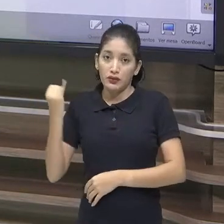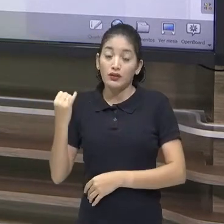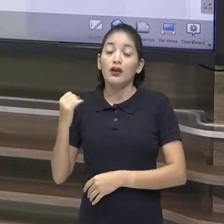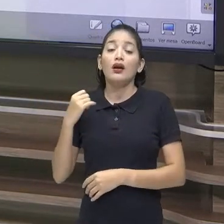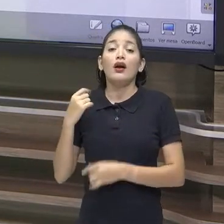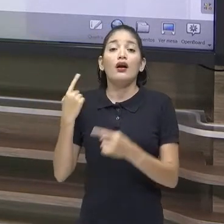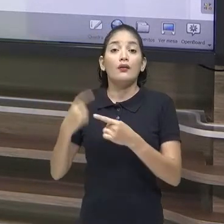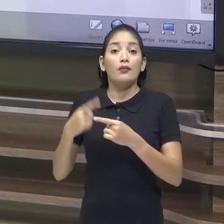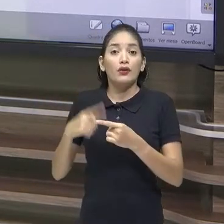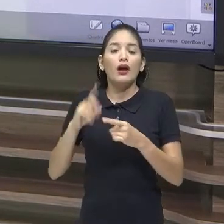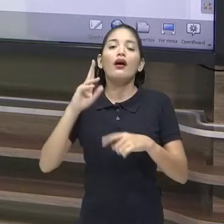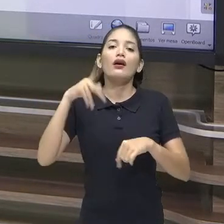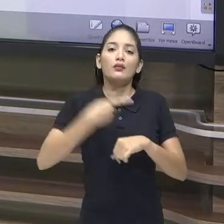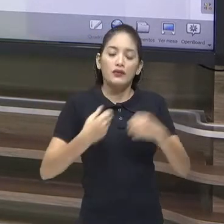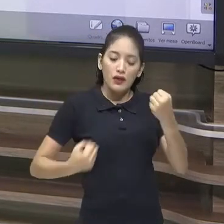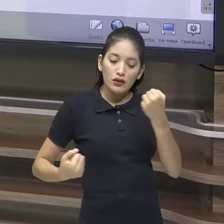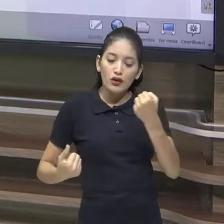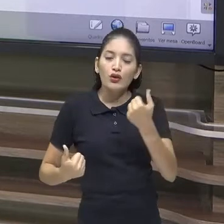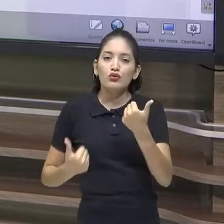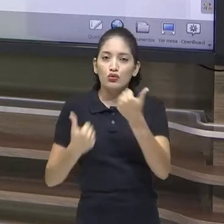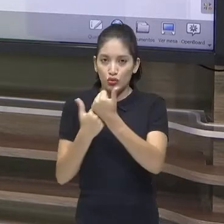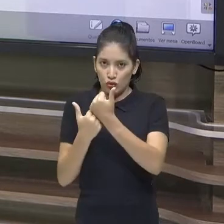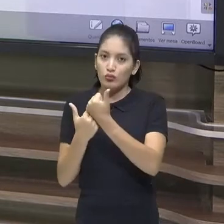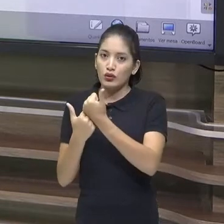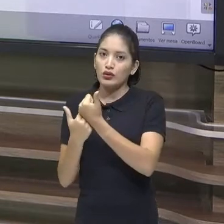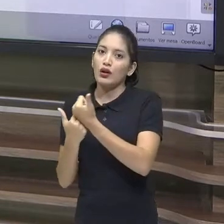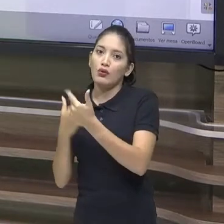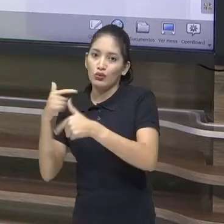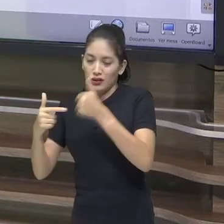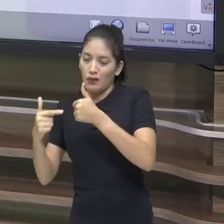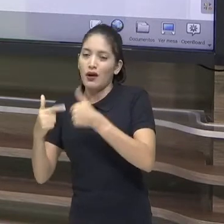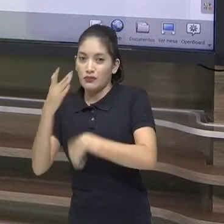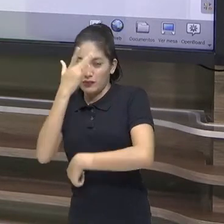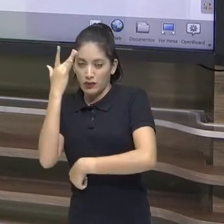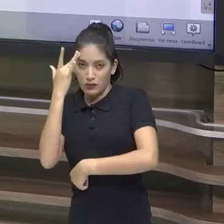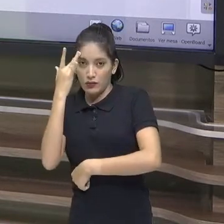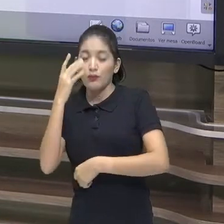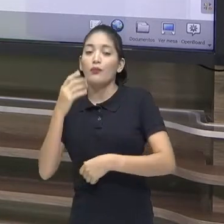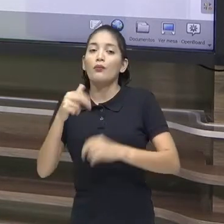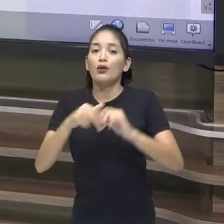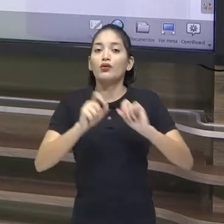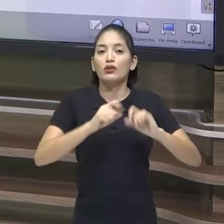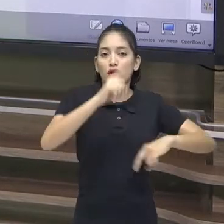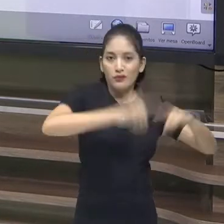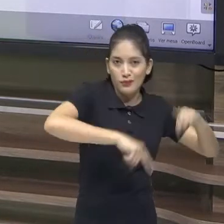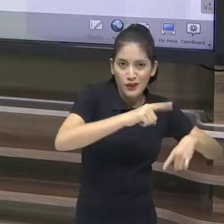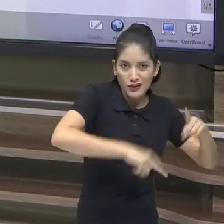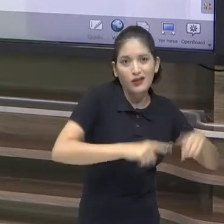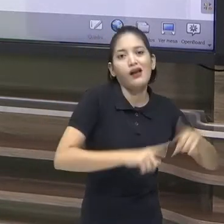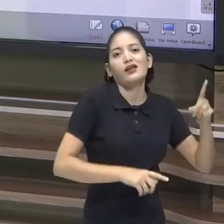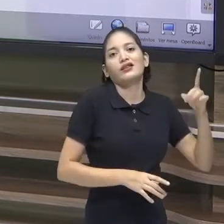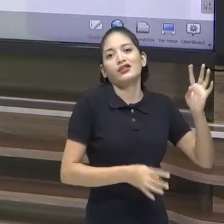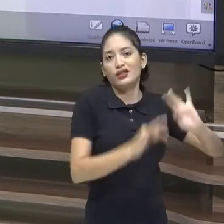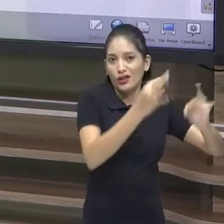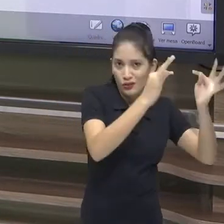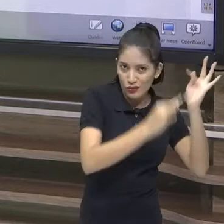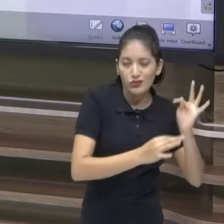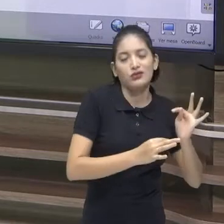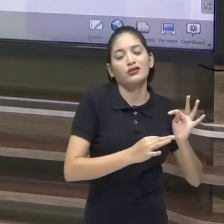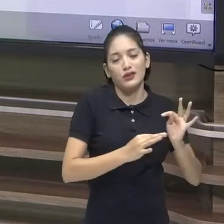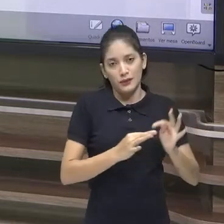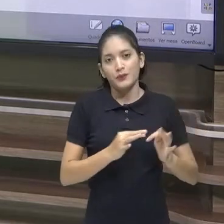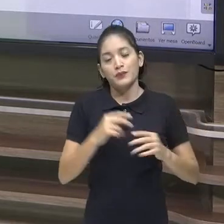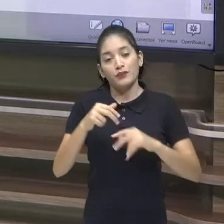partir disso foi substituída a mão de obra por máquinas, né? Então a gente já tem aí uma outra situação pela questão